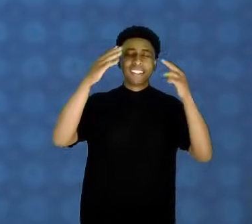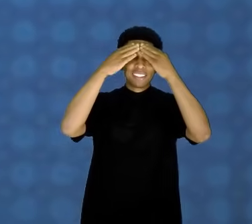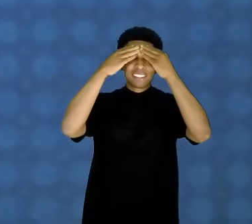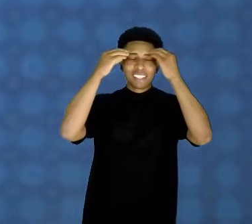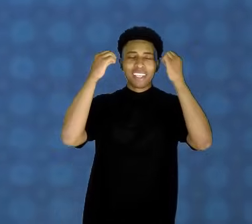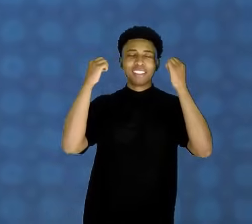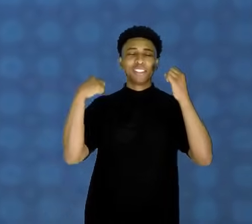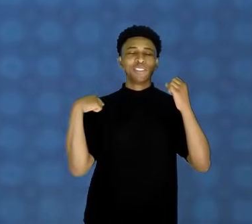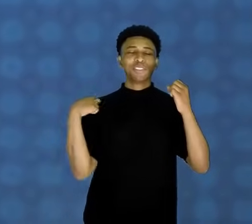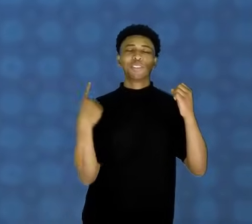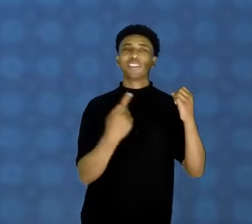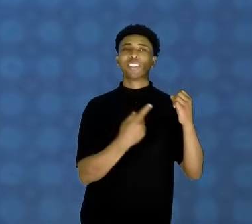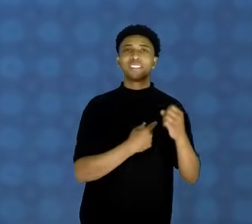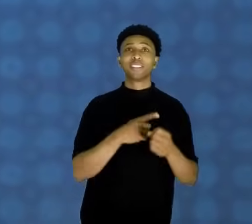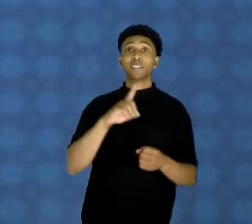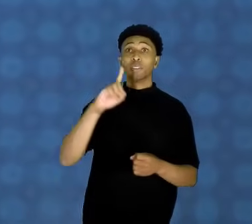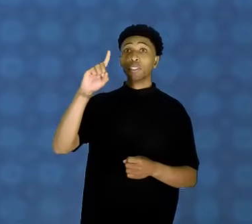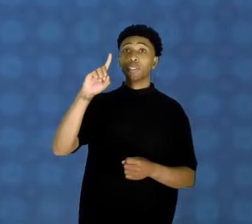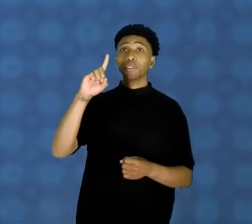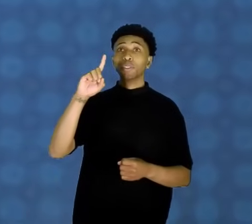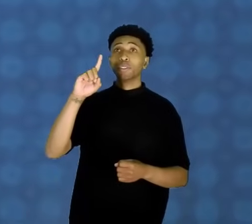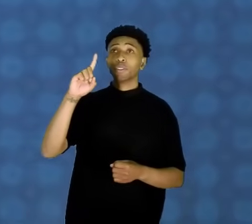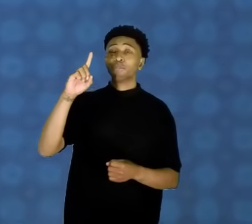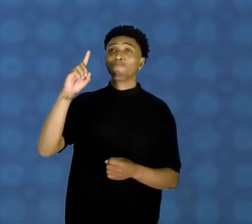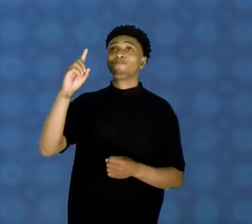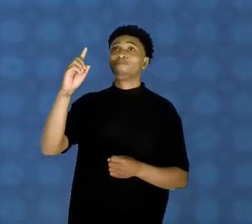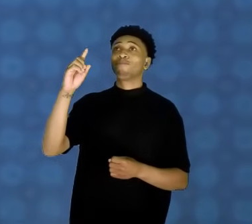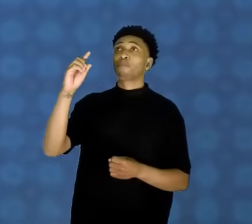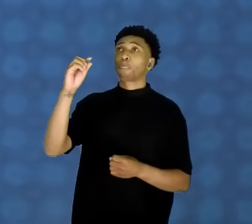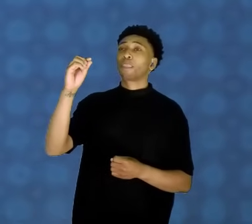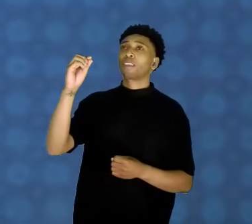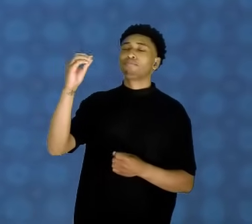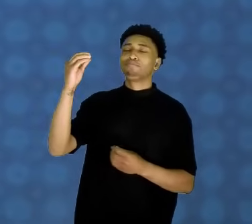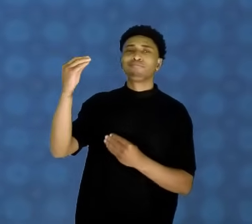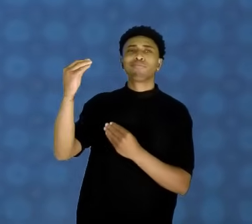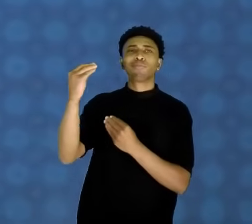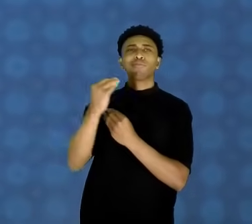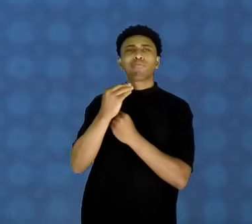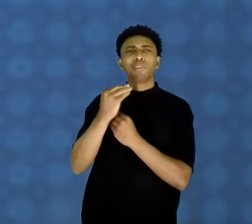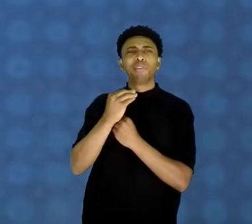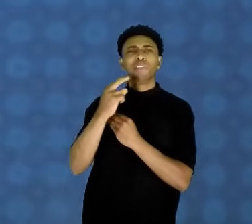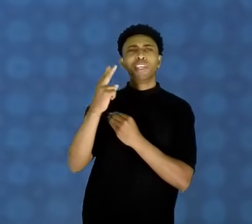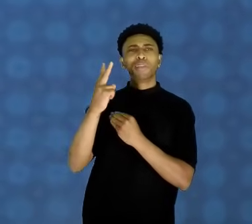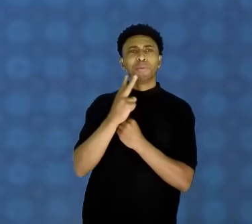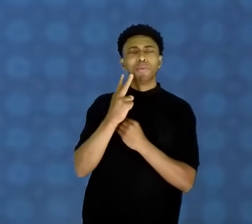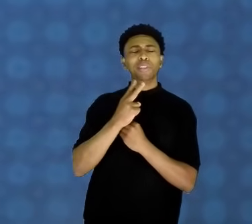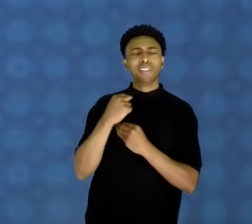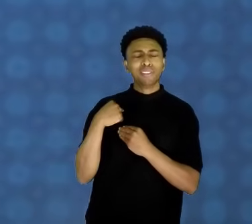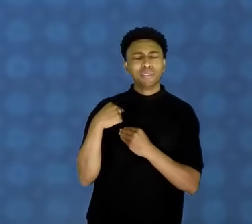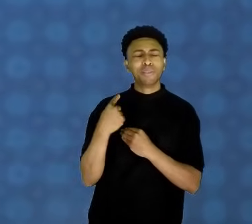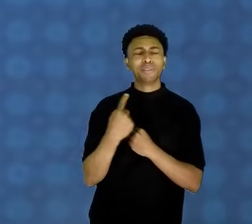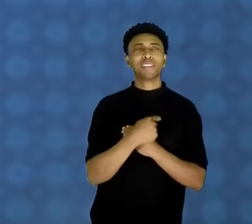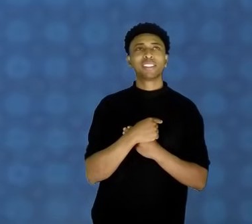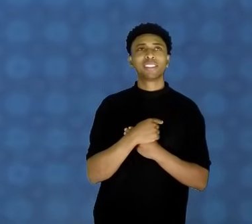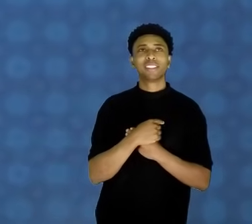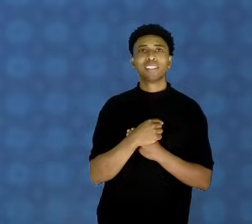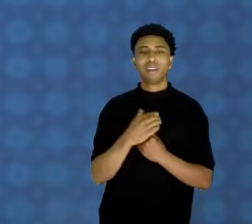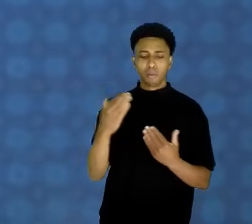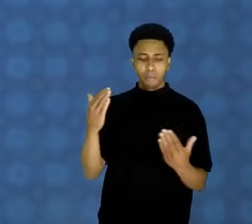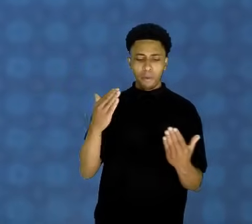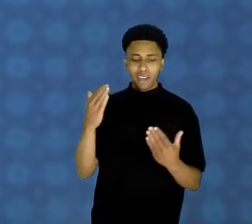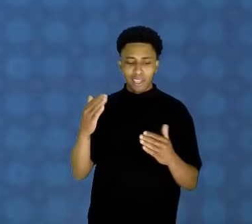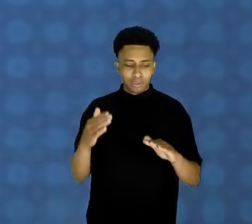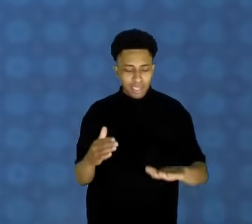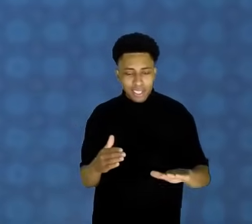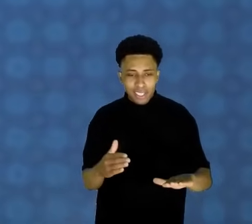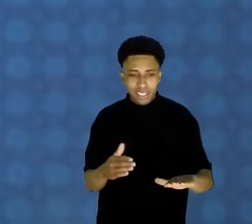você. Não é porque ele não está falando que ele não está se importando. É como aquela criança que cai no chão e o pai diz: você está há muito tempo